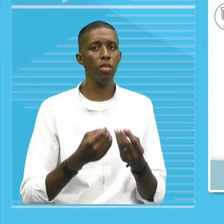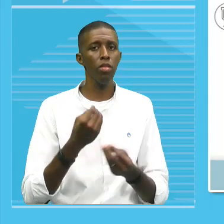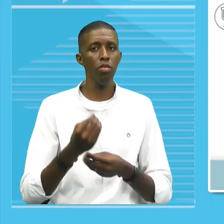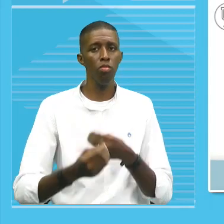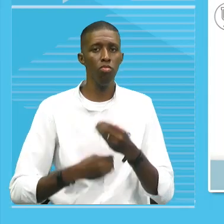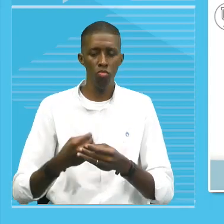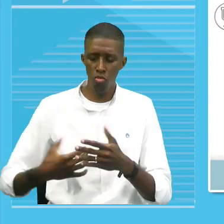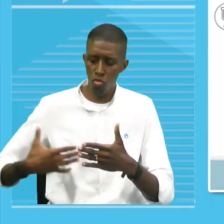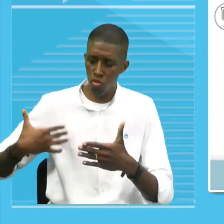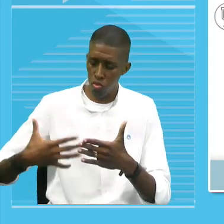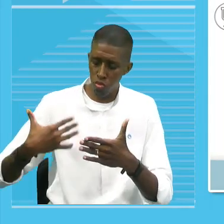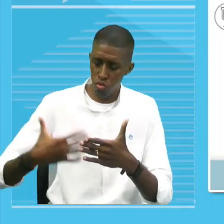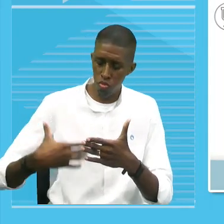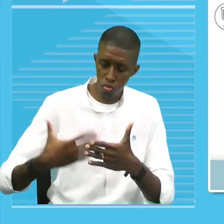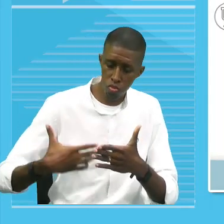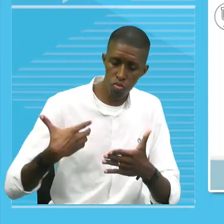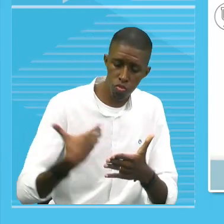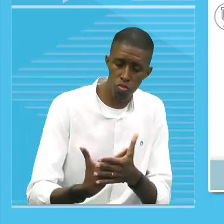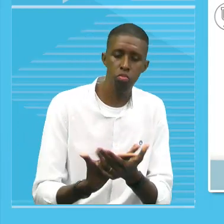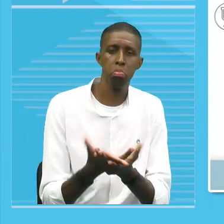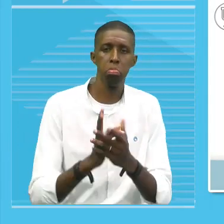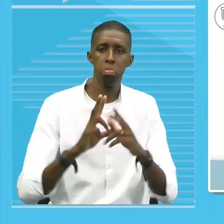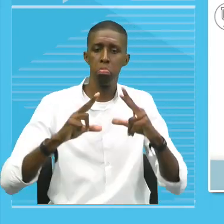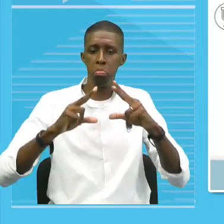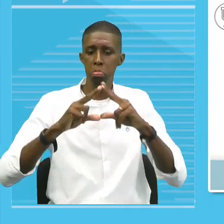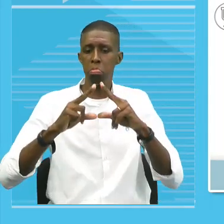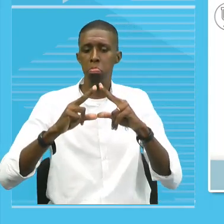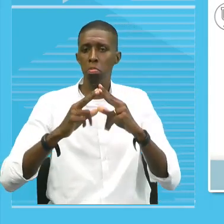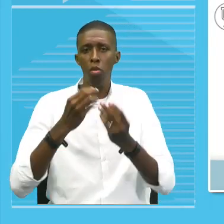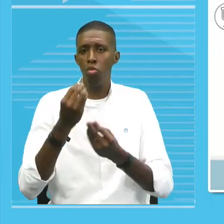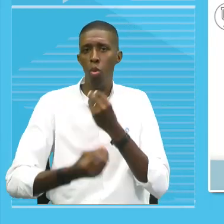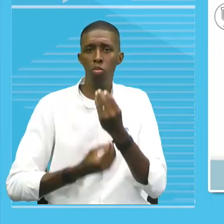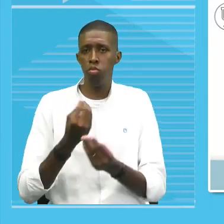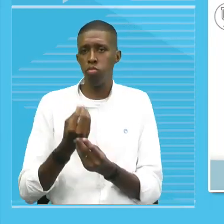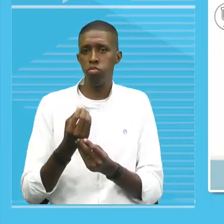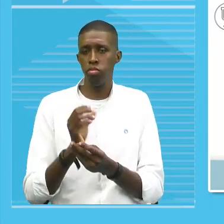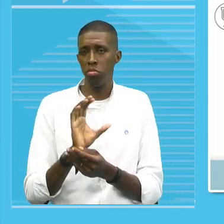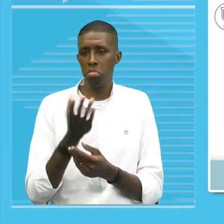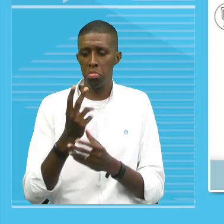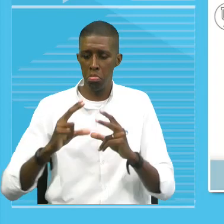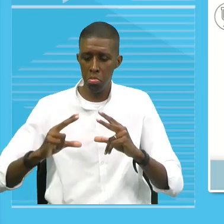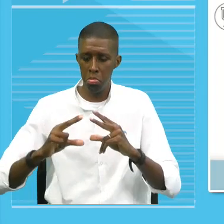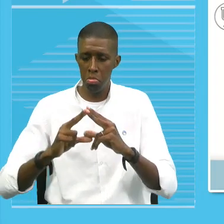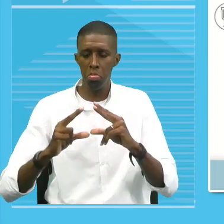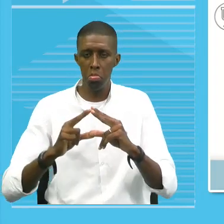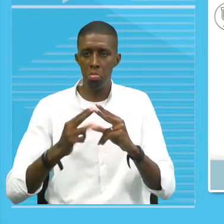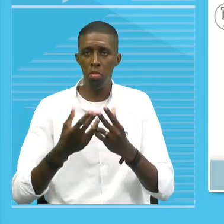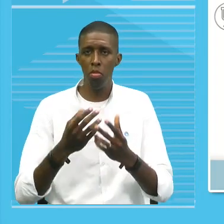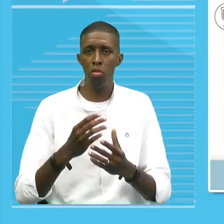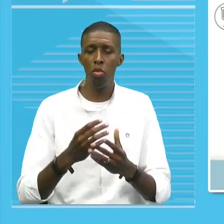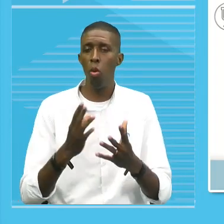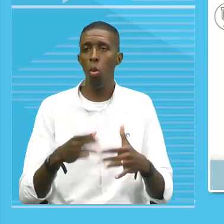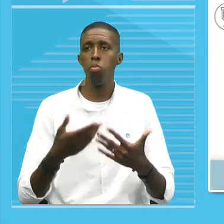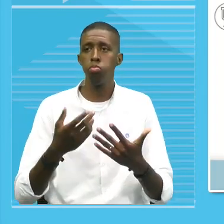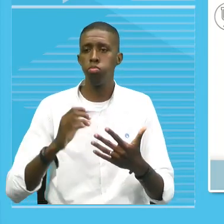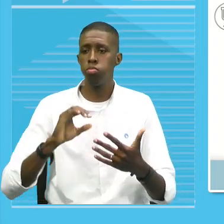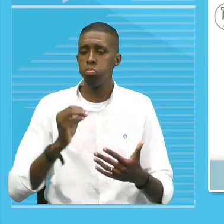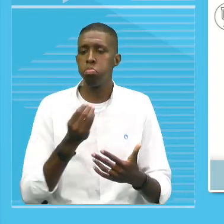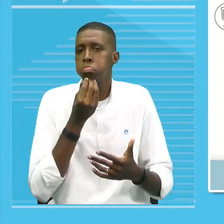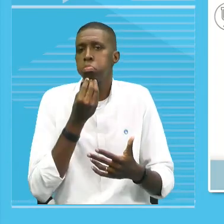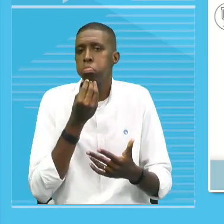deve me falar sobre as vantagens Quais são as vantagens